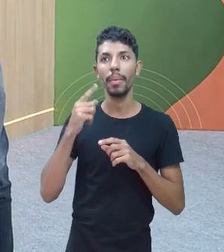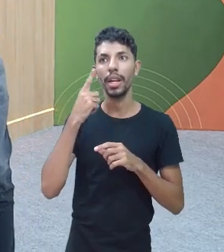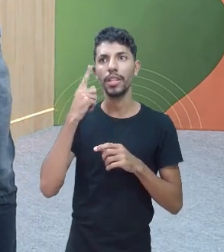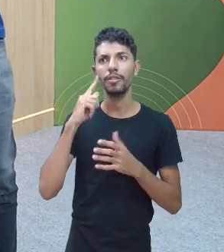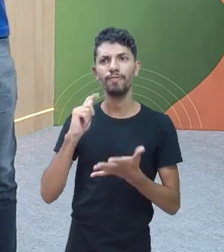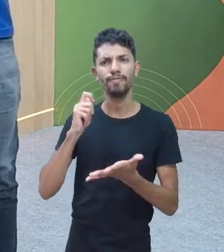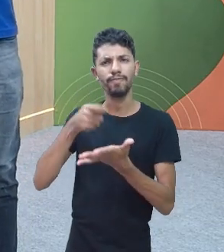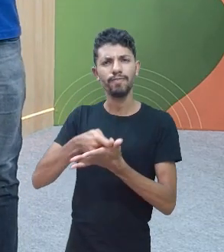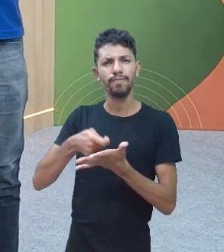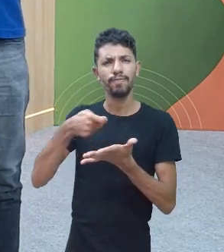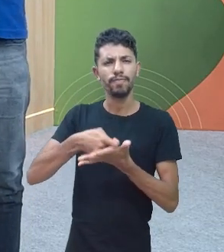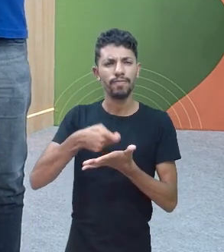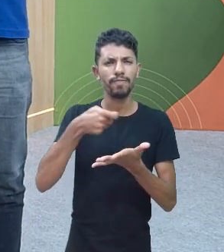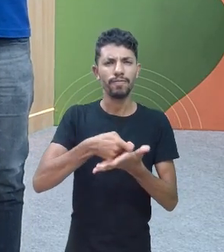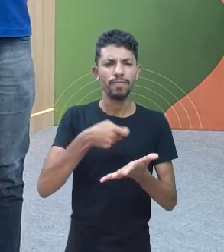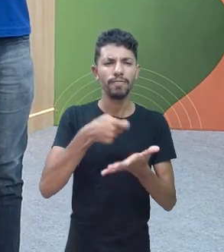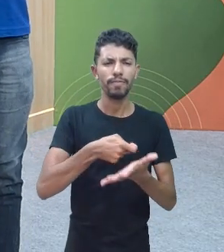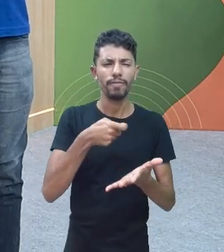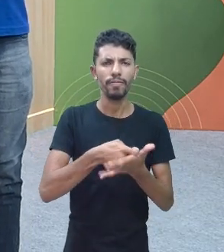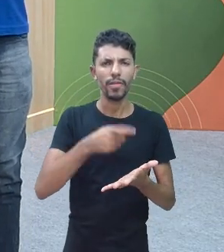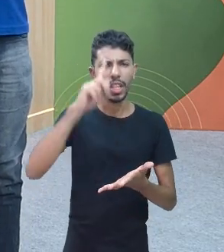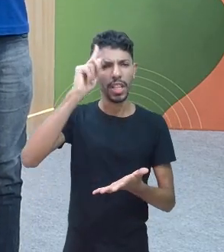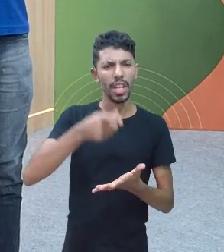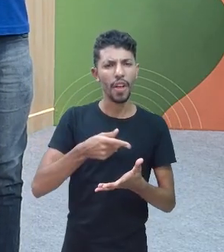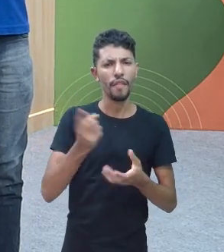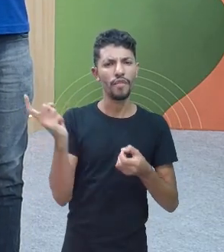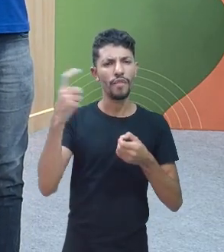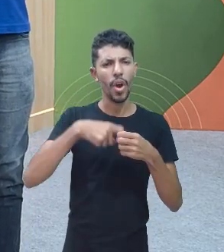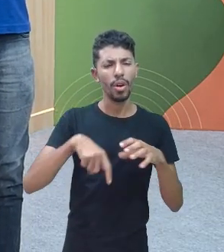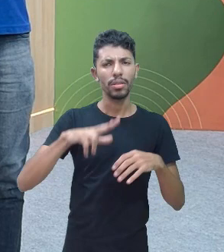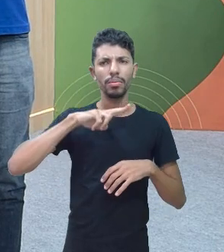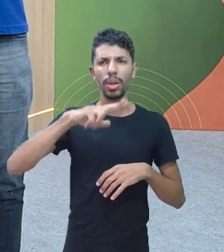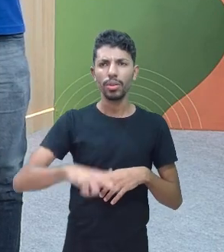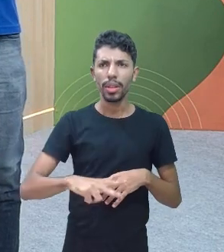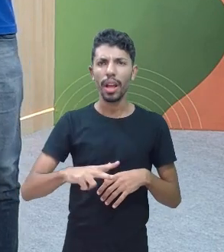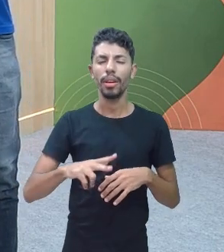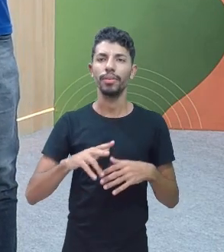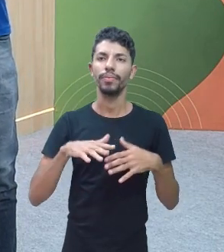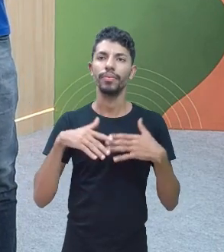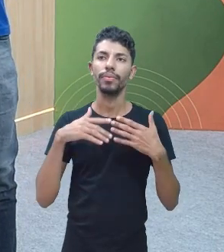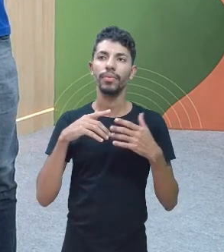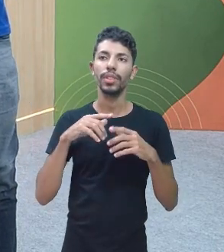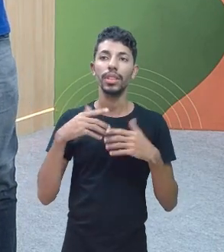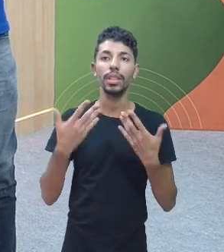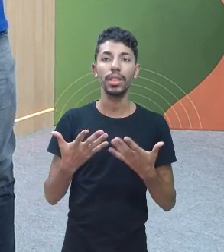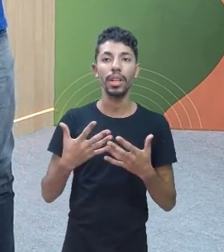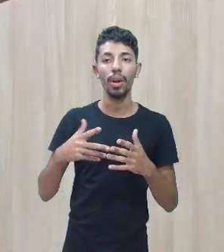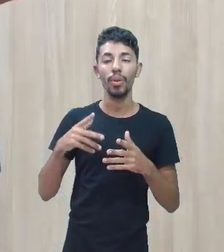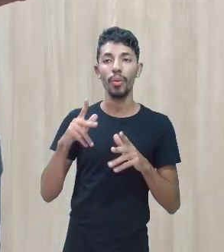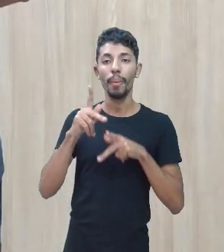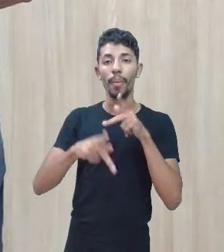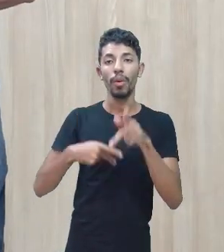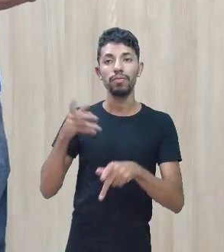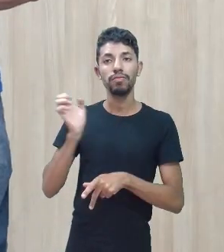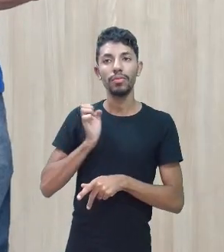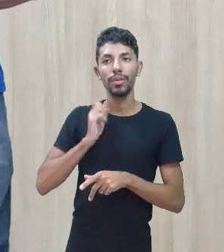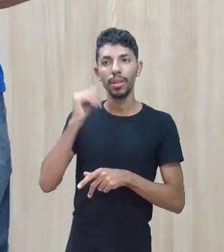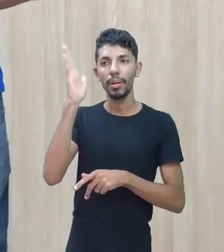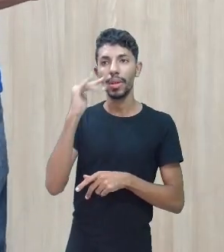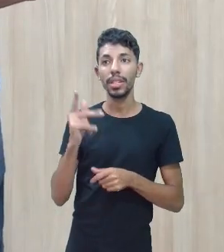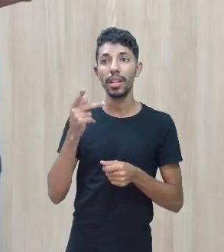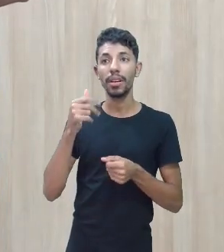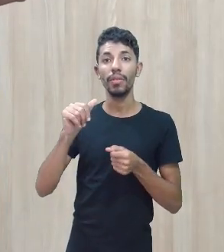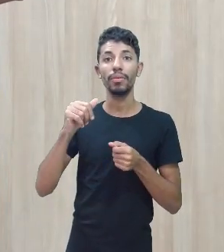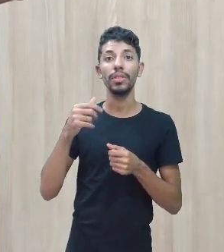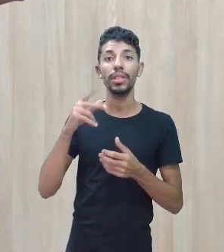inclusive ordenar que o Pedro volte para Portugal, o que a elite brasileira vai se articular e dizer assim, não.